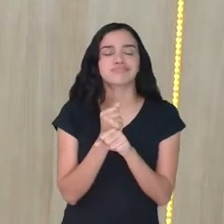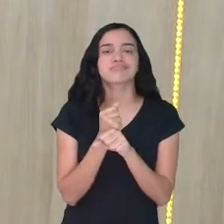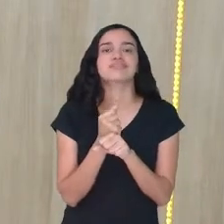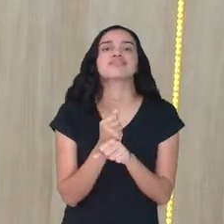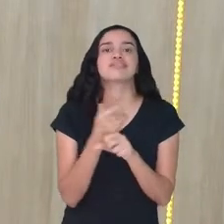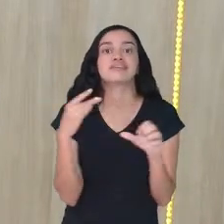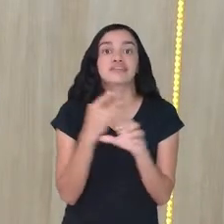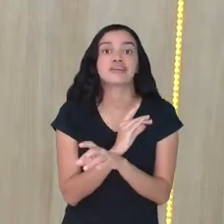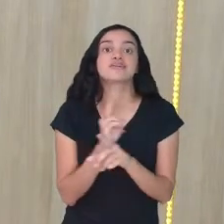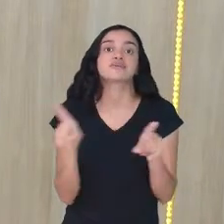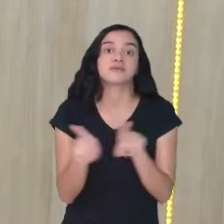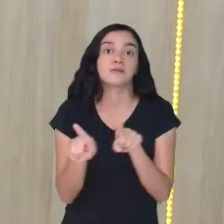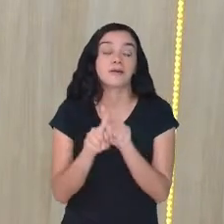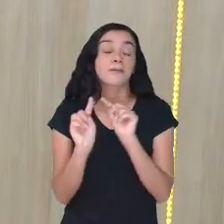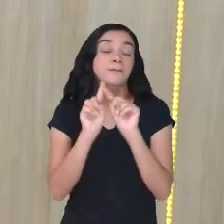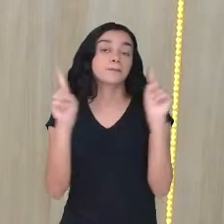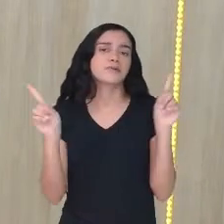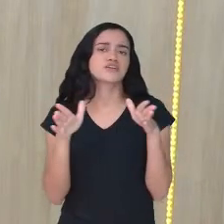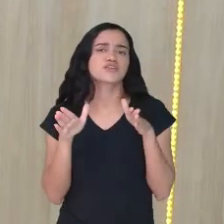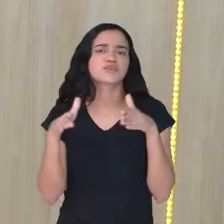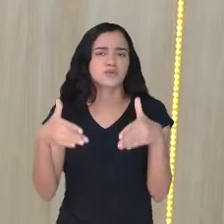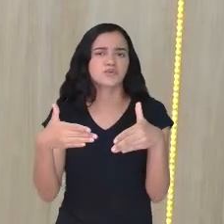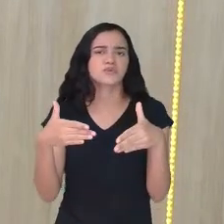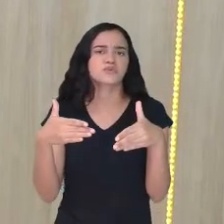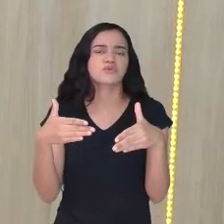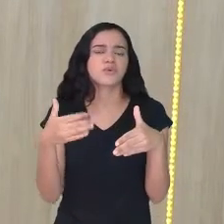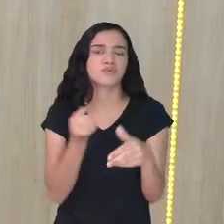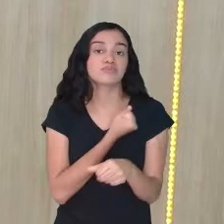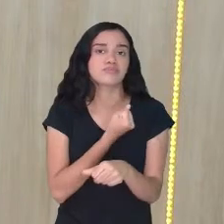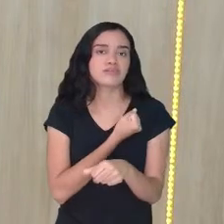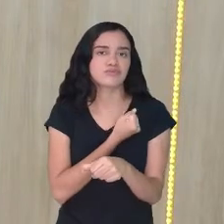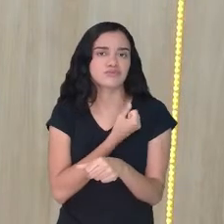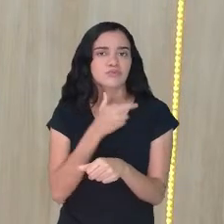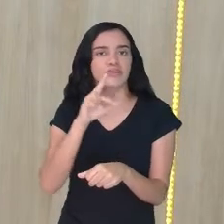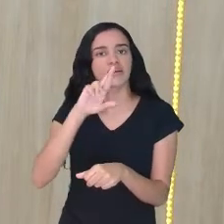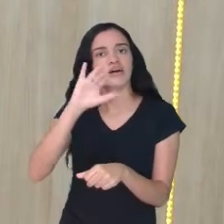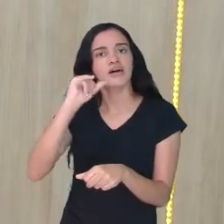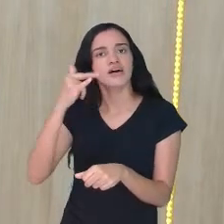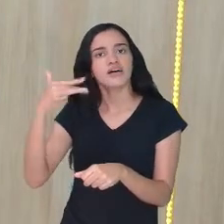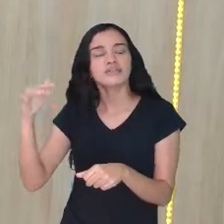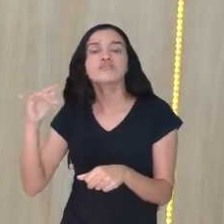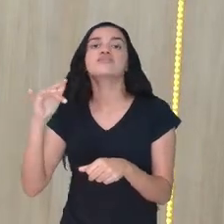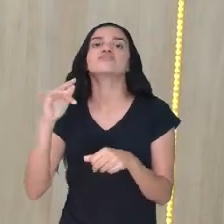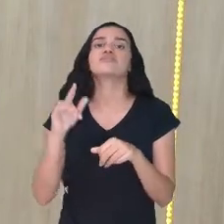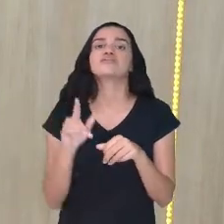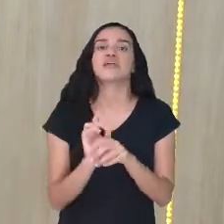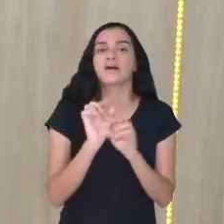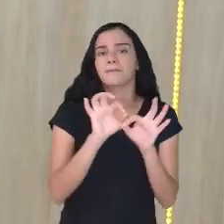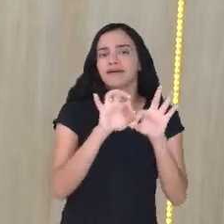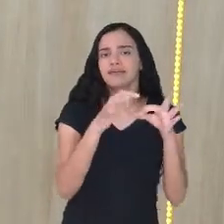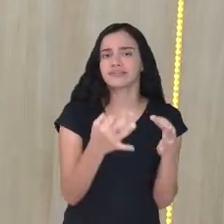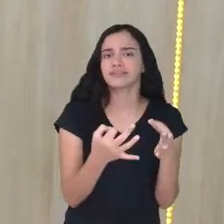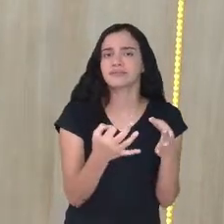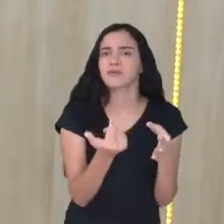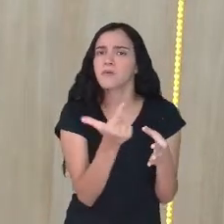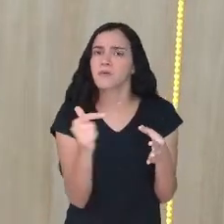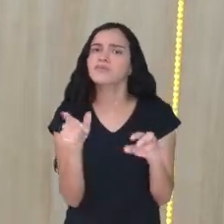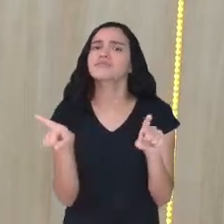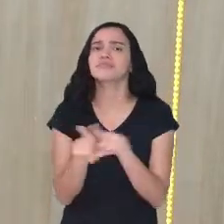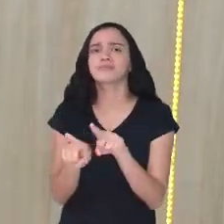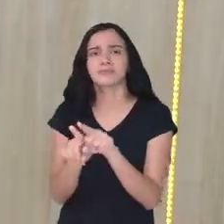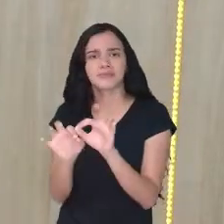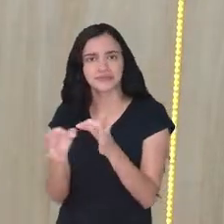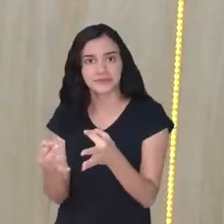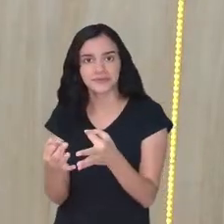também. Mas é porque nosso foco é os números racionais. Aí eu passei do mais simples para outro que também é